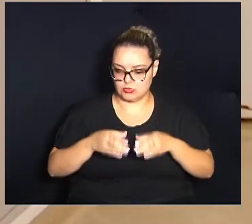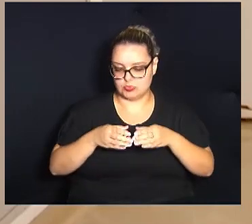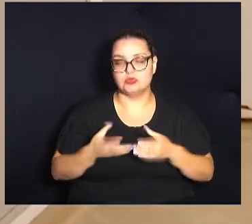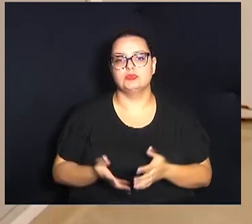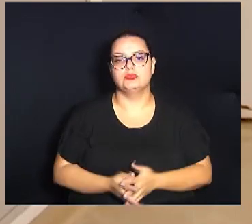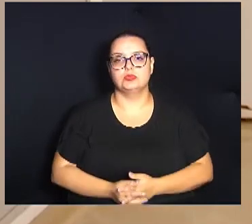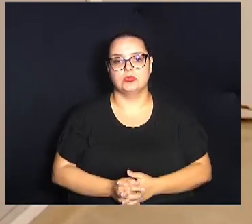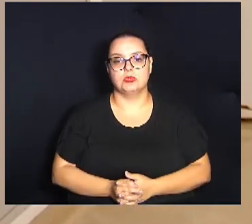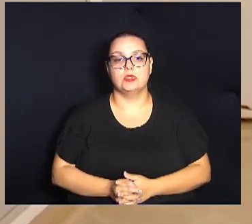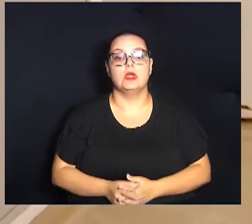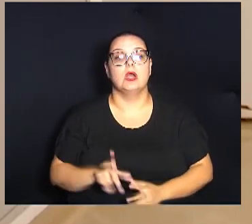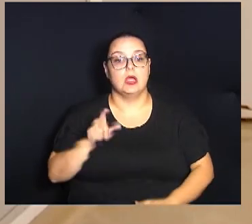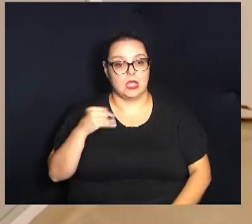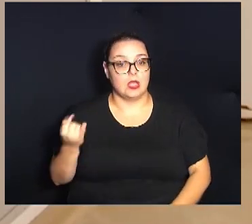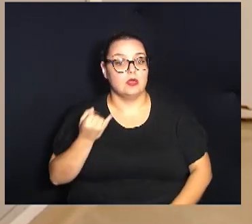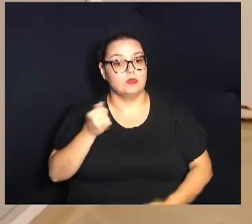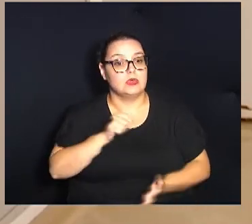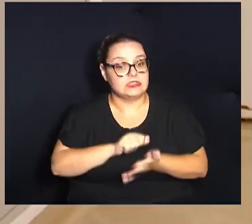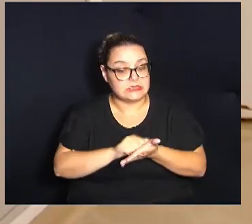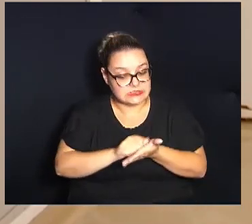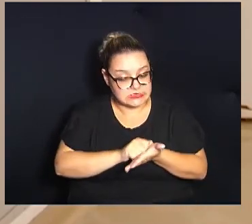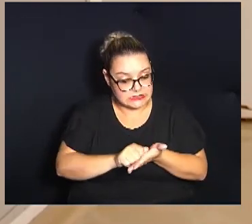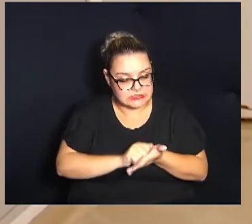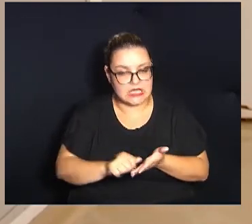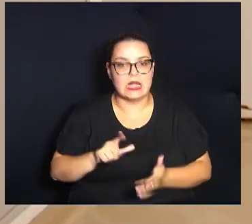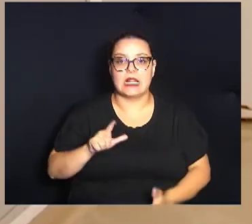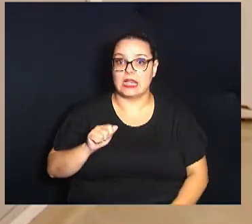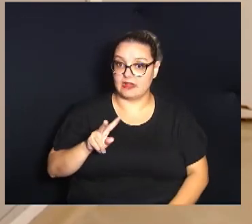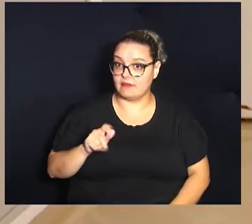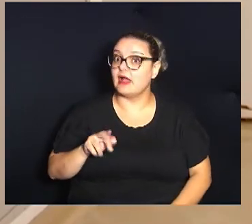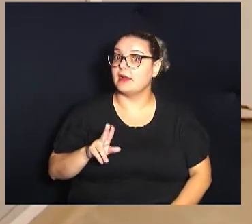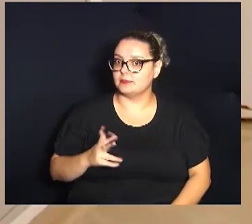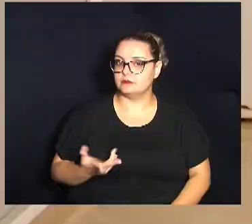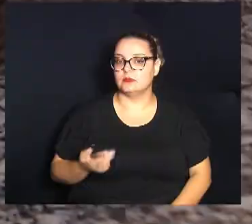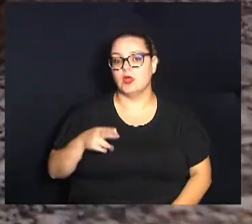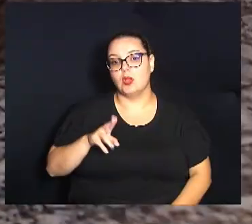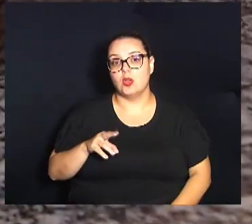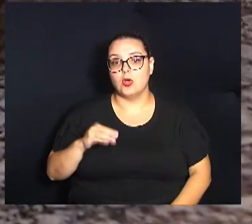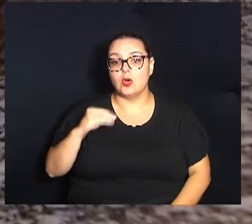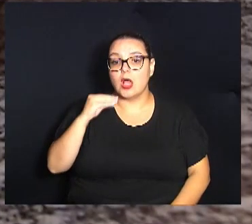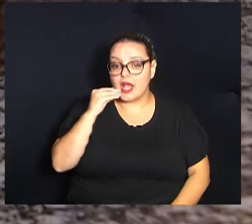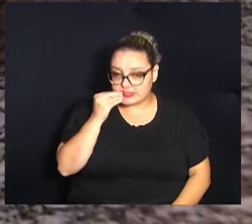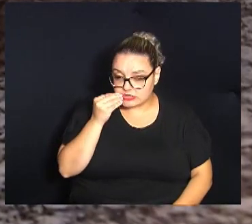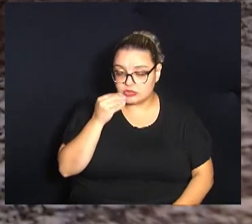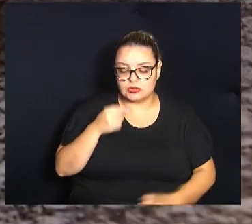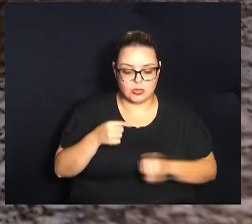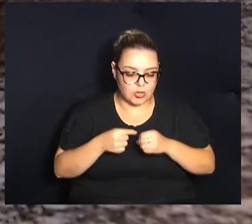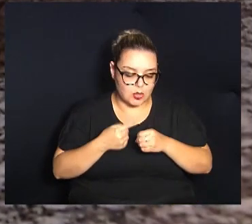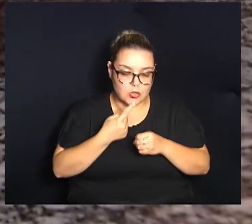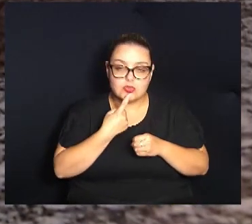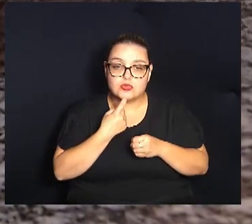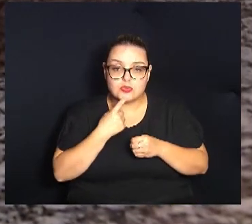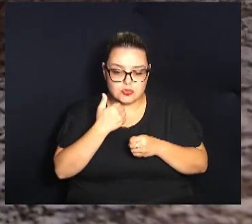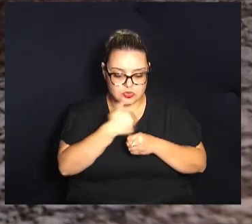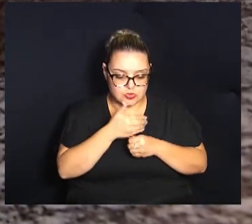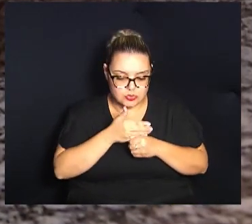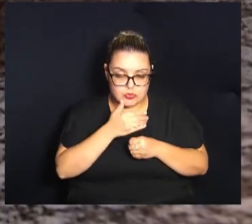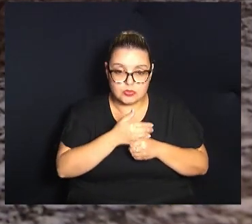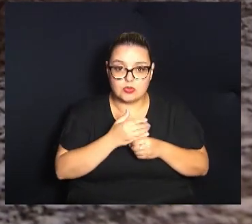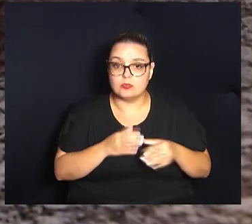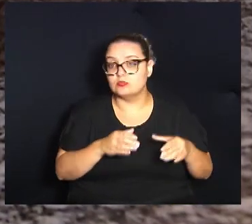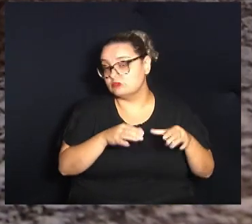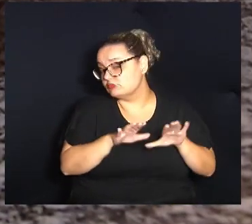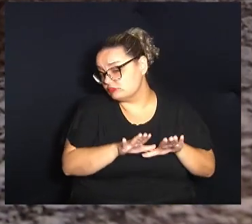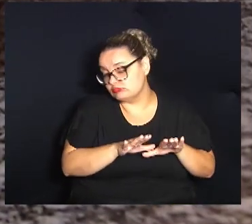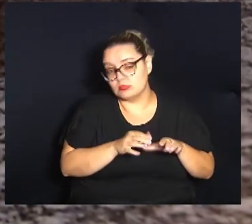hermético, importante lavar bem a casca. Ou os tomatinhos, né? Você deixa na geladeira, põe no potinho